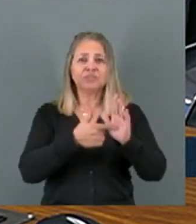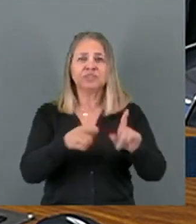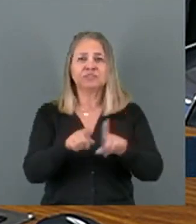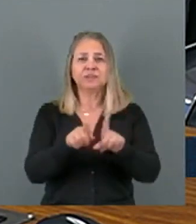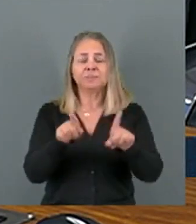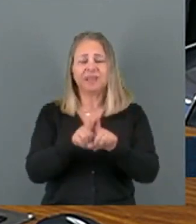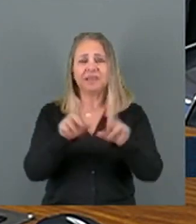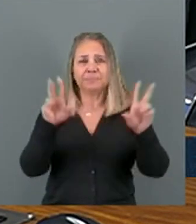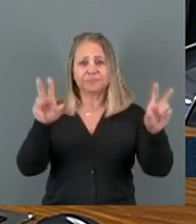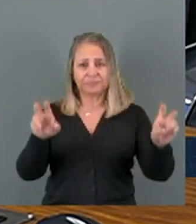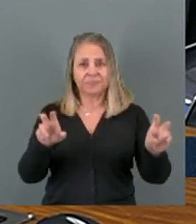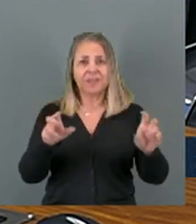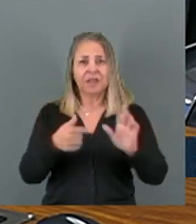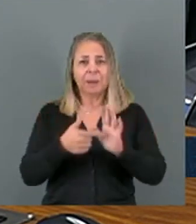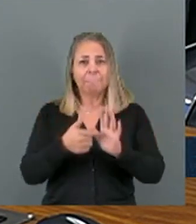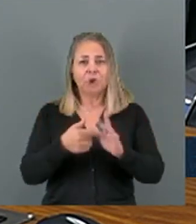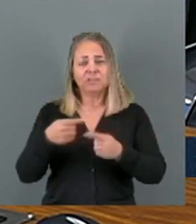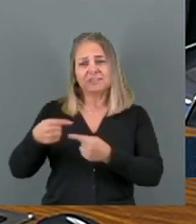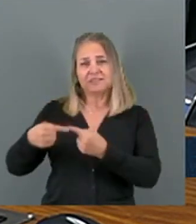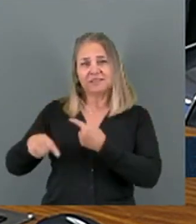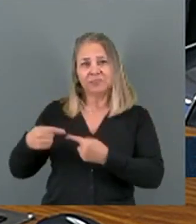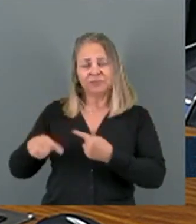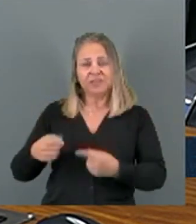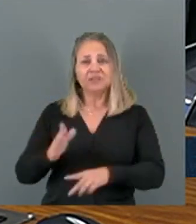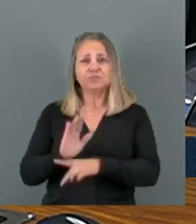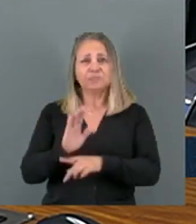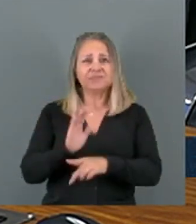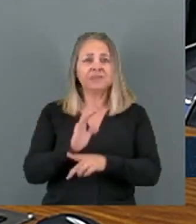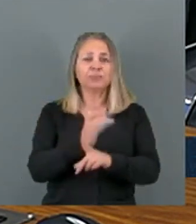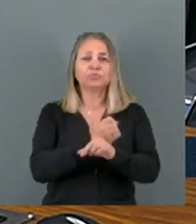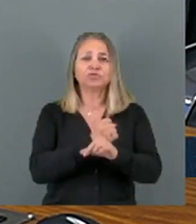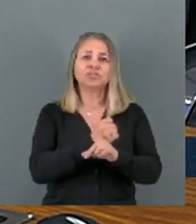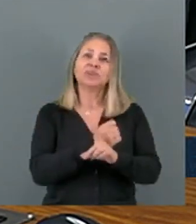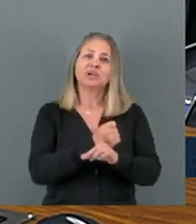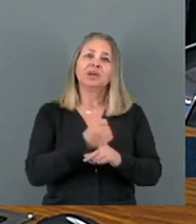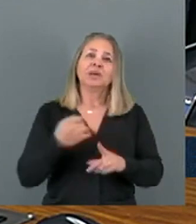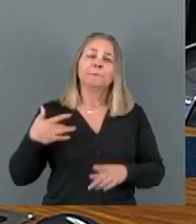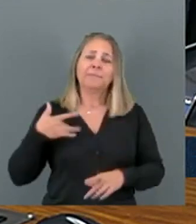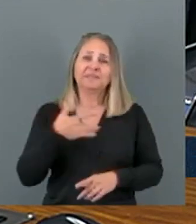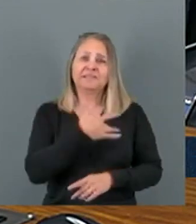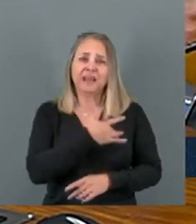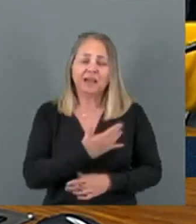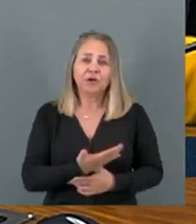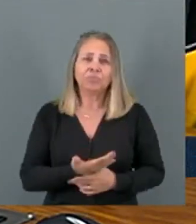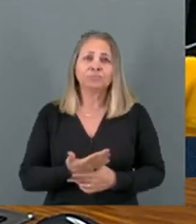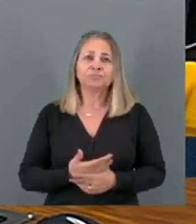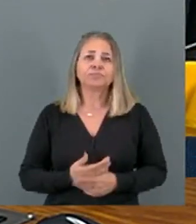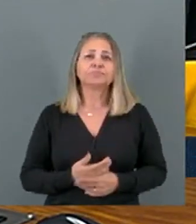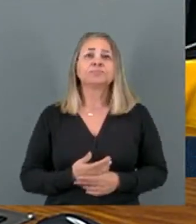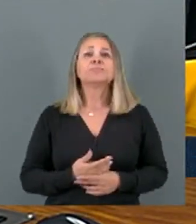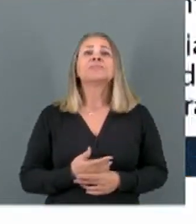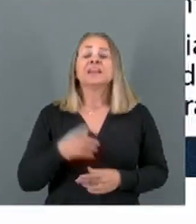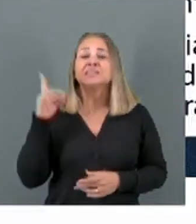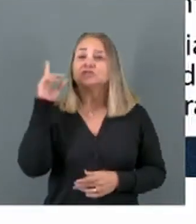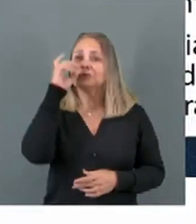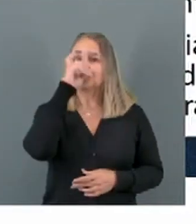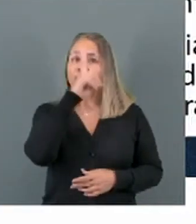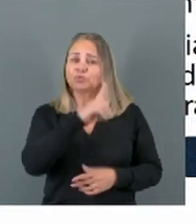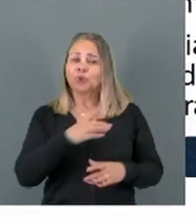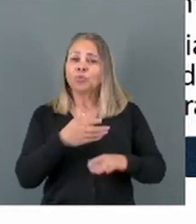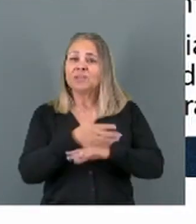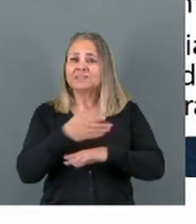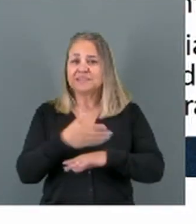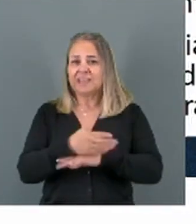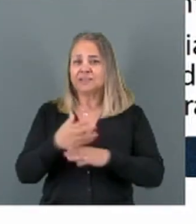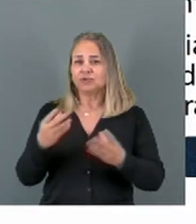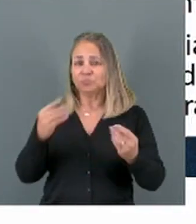figura. Isso traz também desafios para a assistência em saúde mental. Então, a pandemia dificultou o acesso de muitas pessoas ao tratamento,